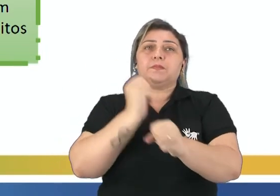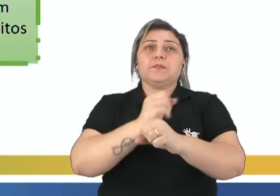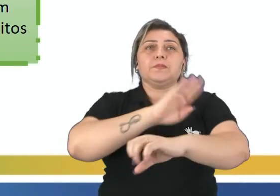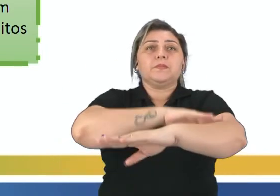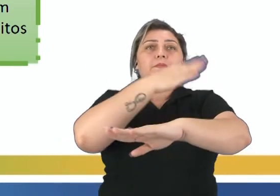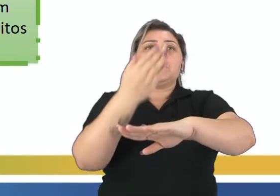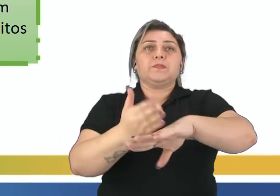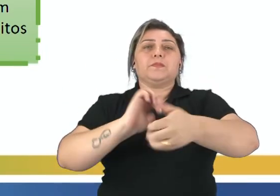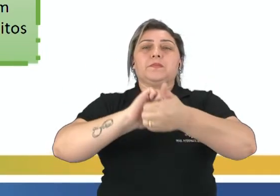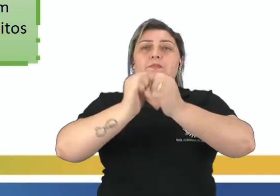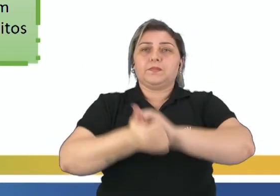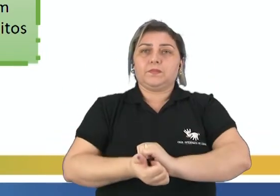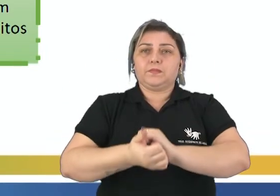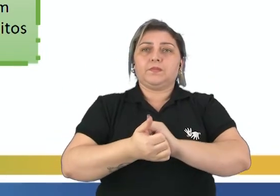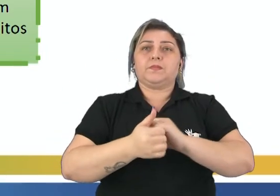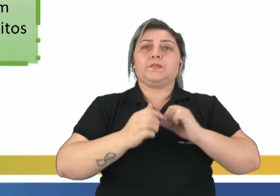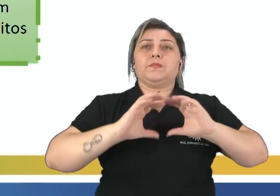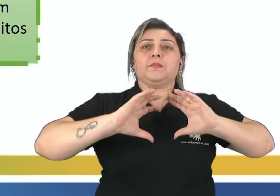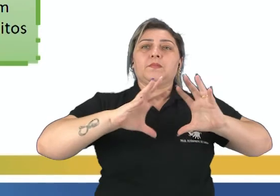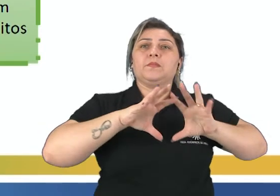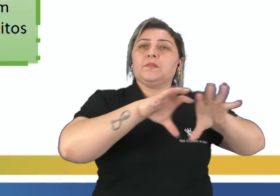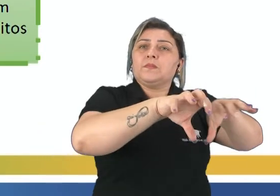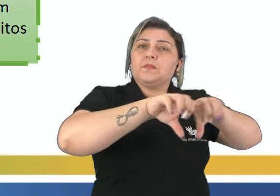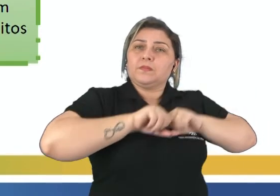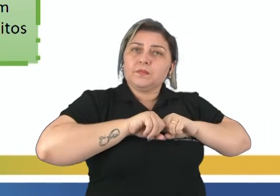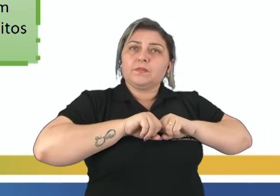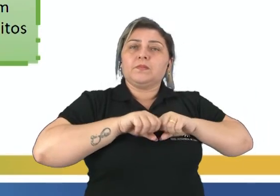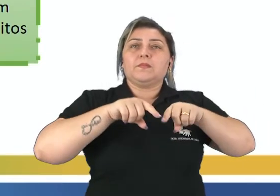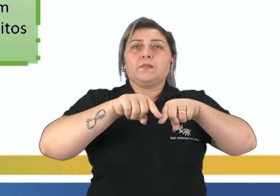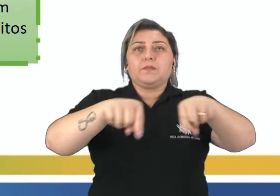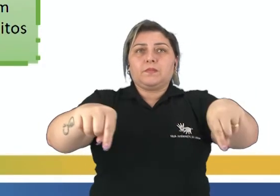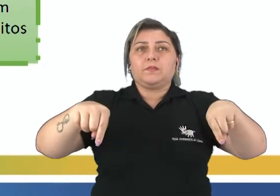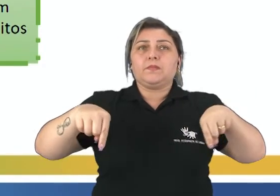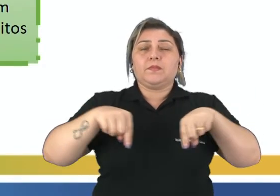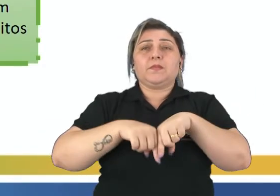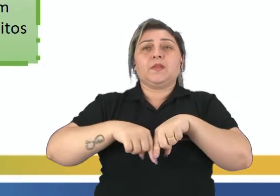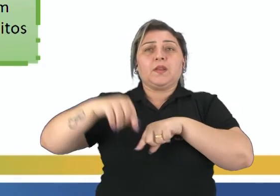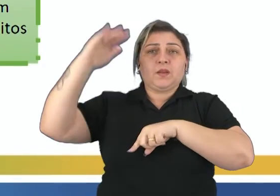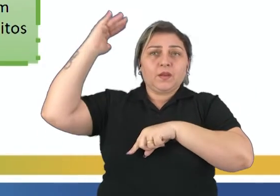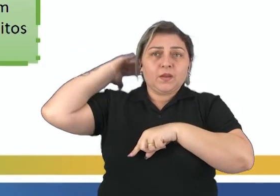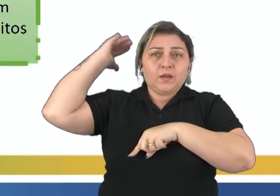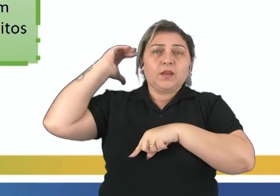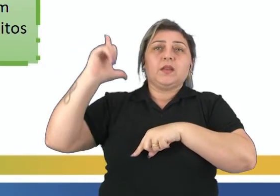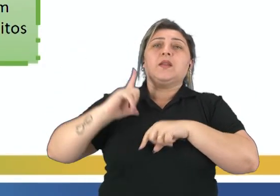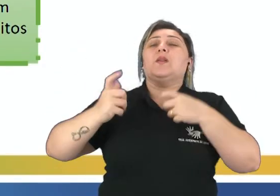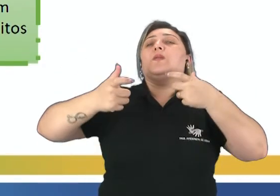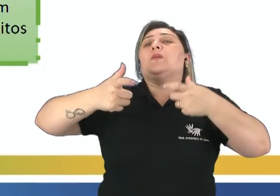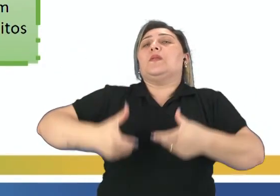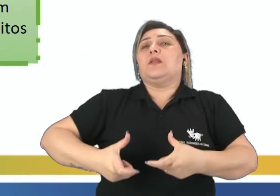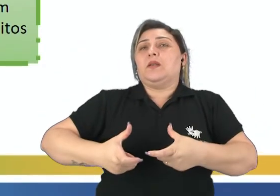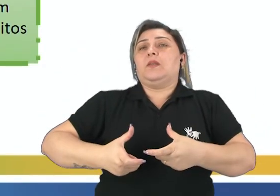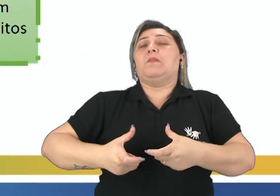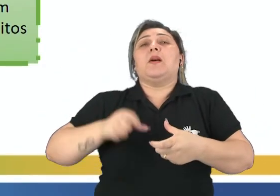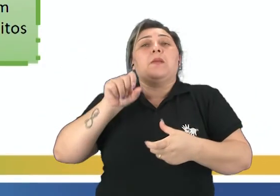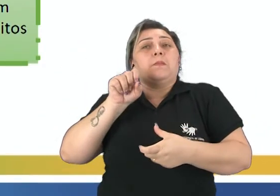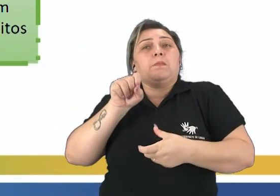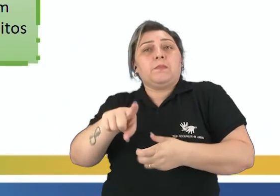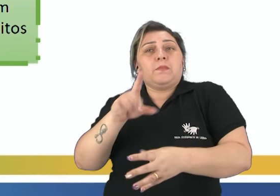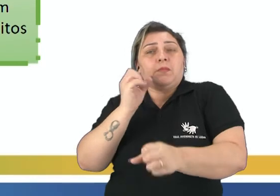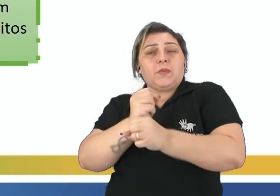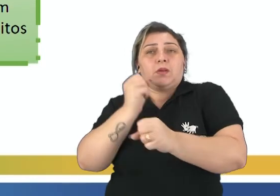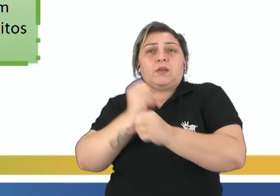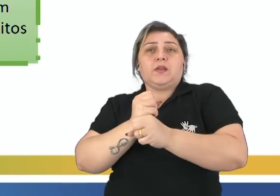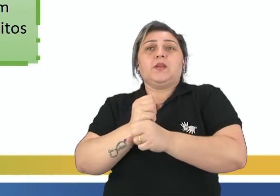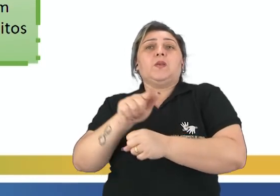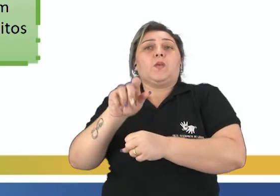dos esportes de invasão são retangulares e no fundo da quadra há um lugar para poder pontuar, podendo ser